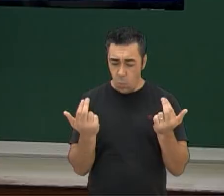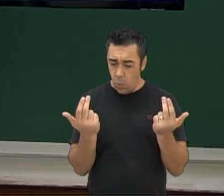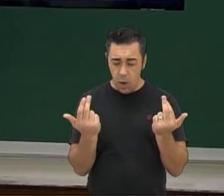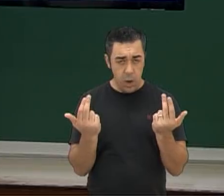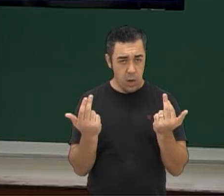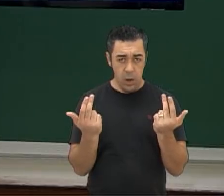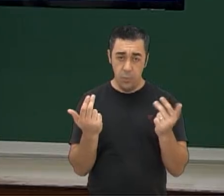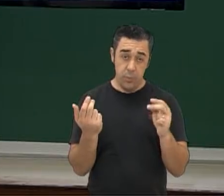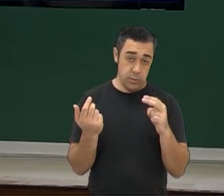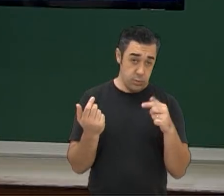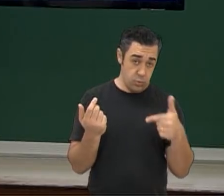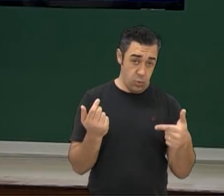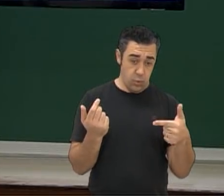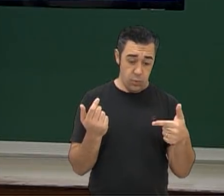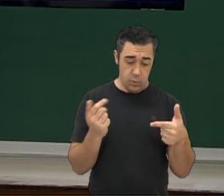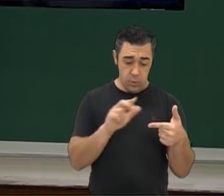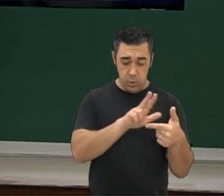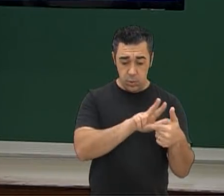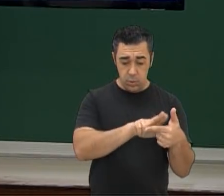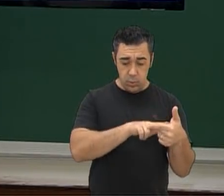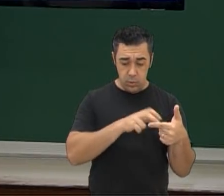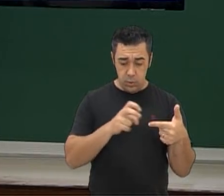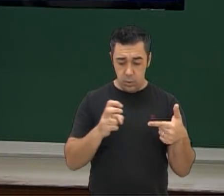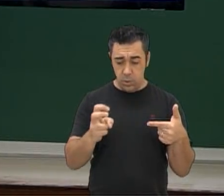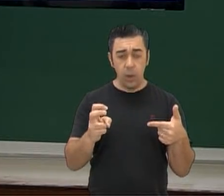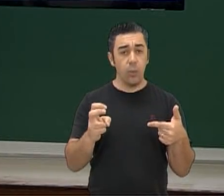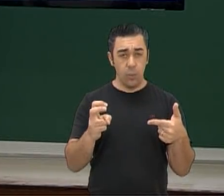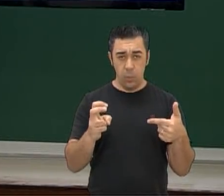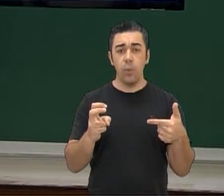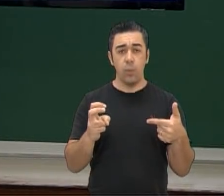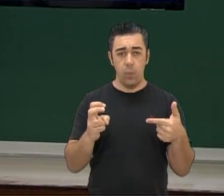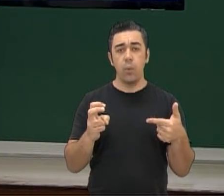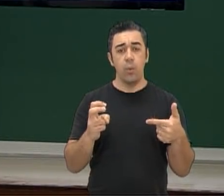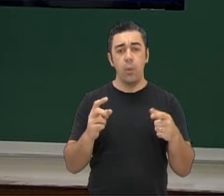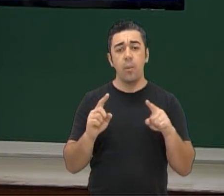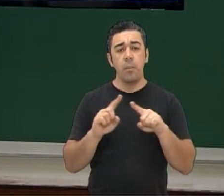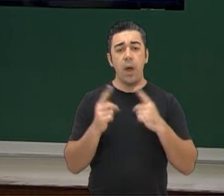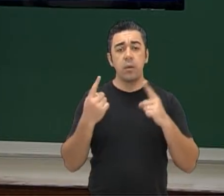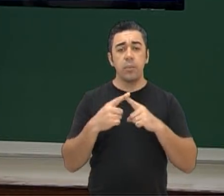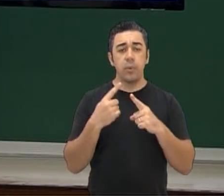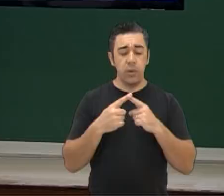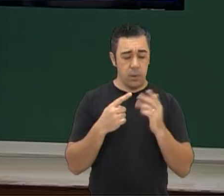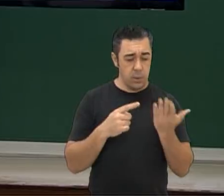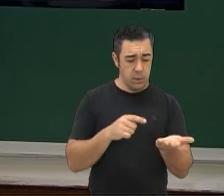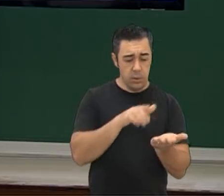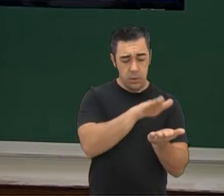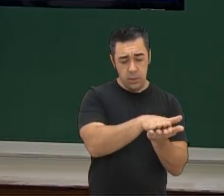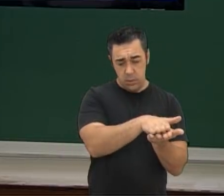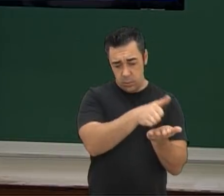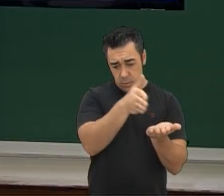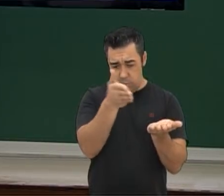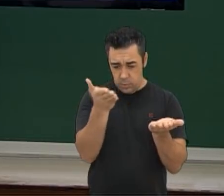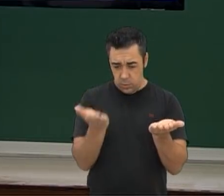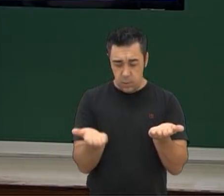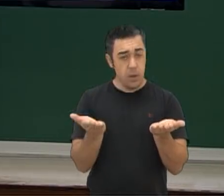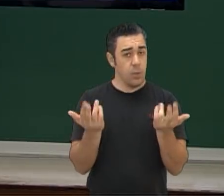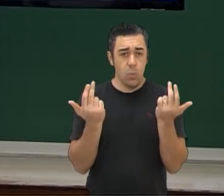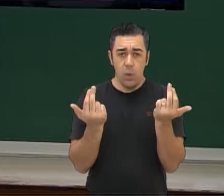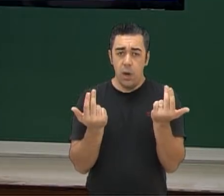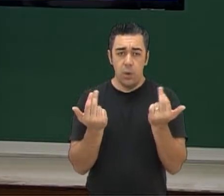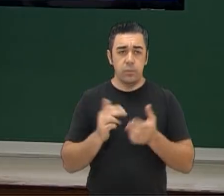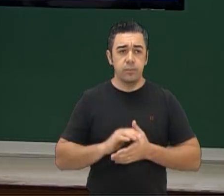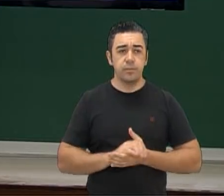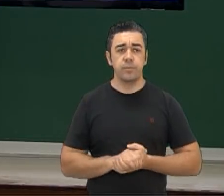que a figura vai se tornar, digamos, um número 5, mas por ser o reflexo desta figura, ok?